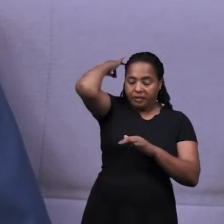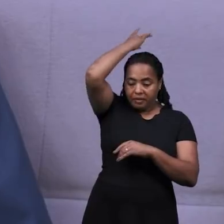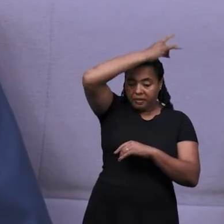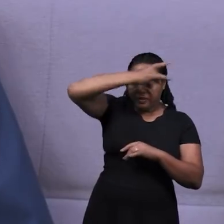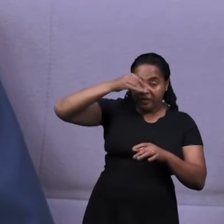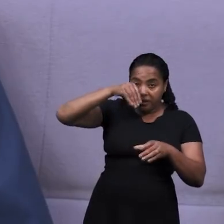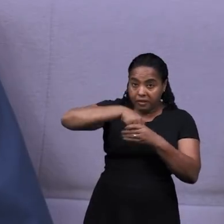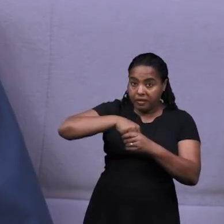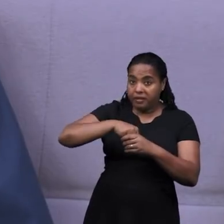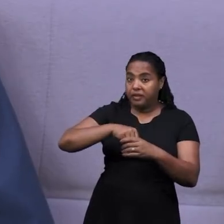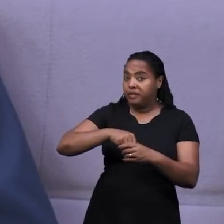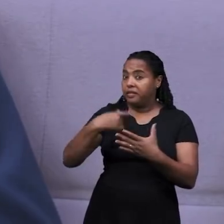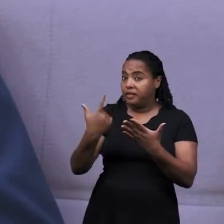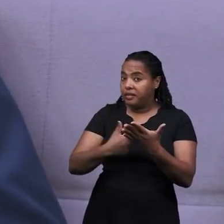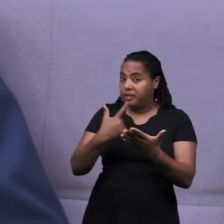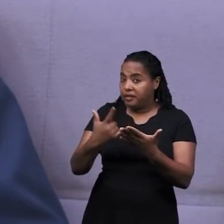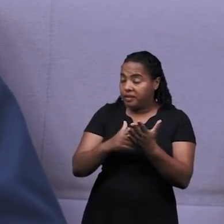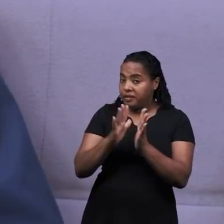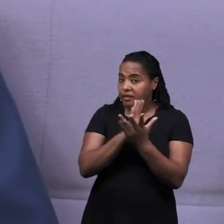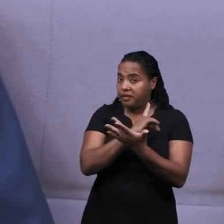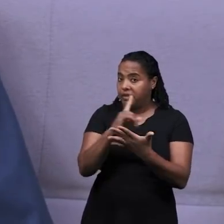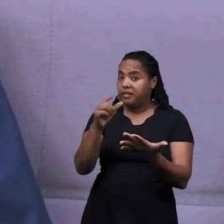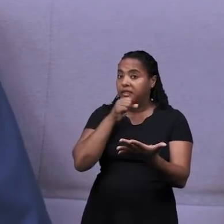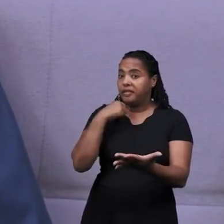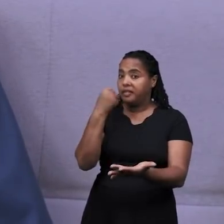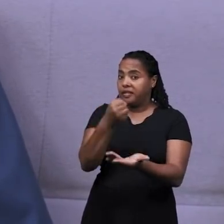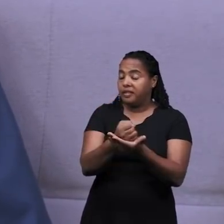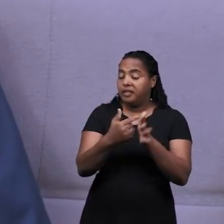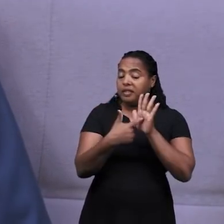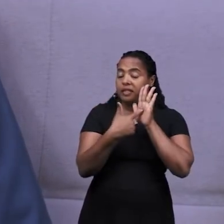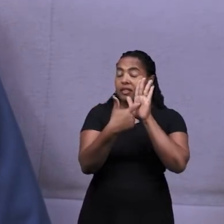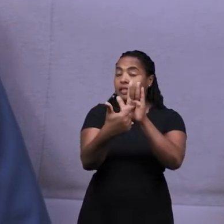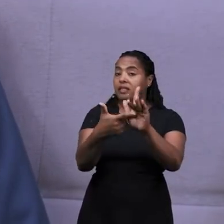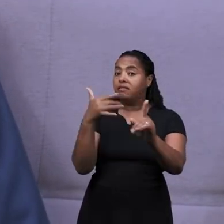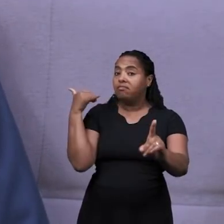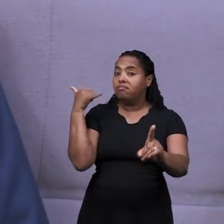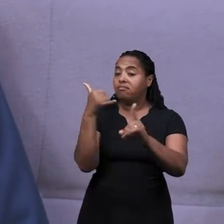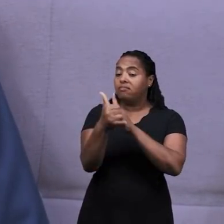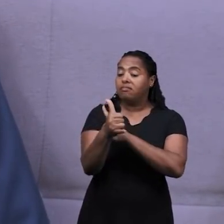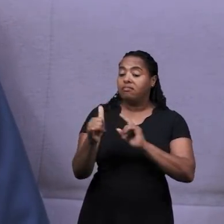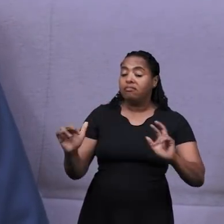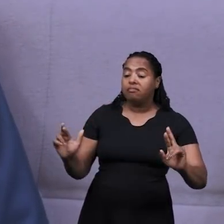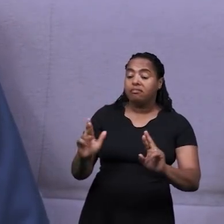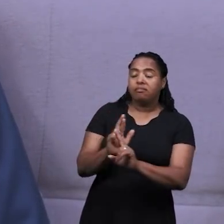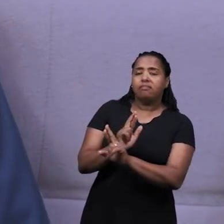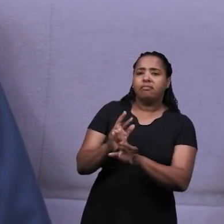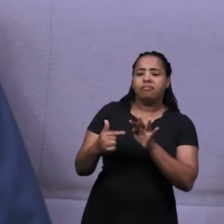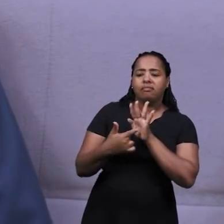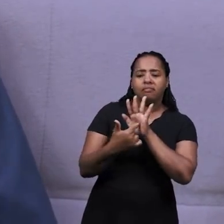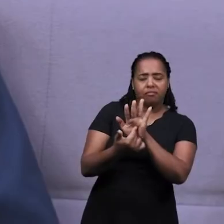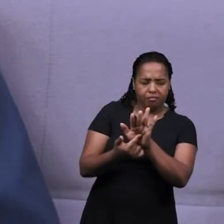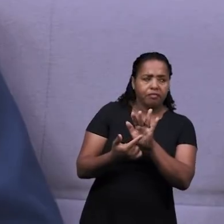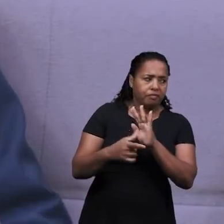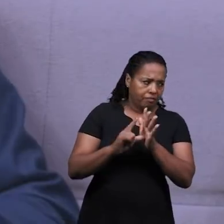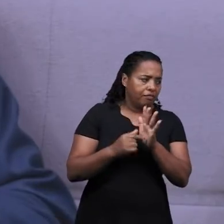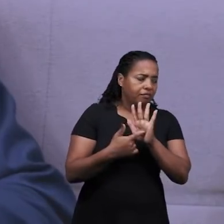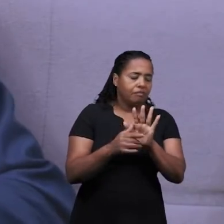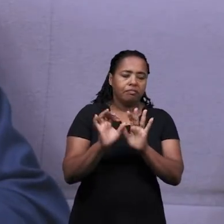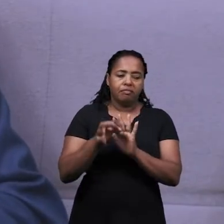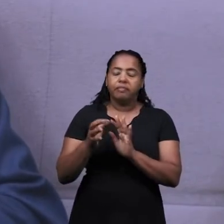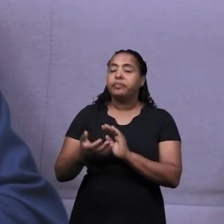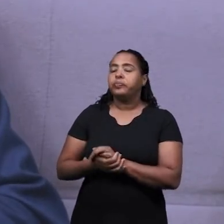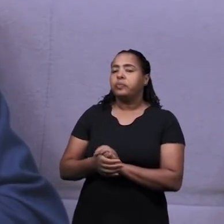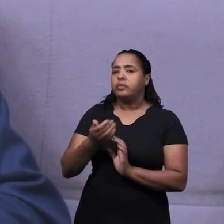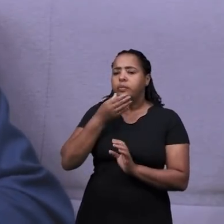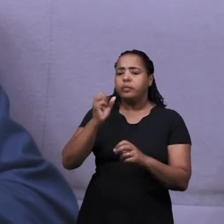Velho Testamento que contém uma profecia com a igreja. Que nós citamos há pouco. Exatamente. Sansão,